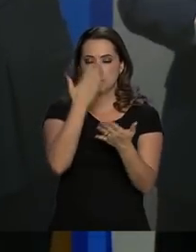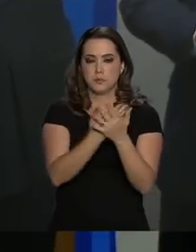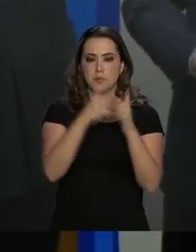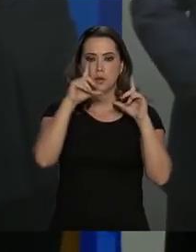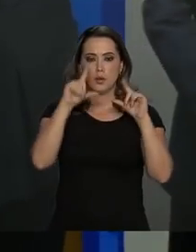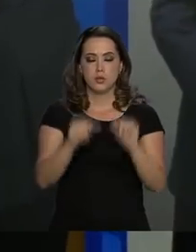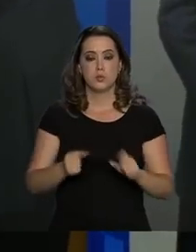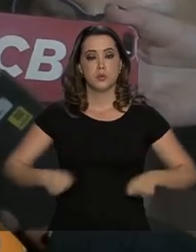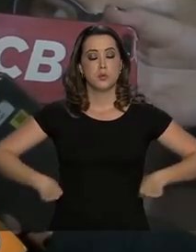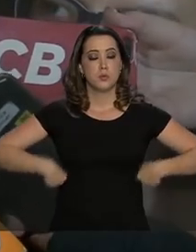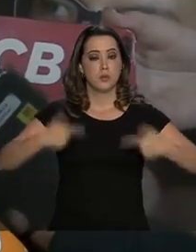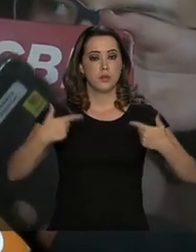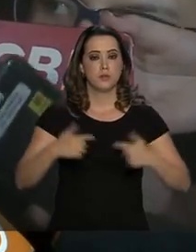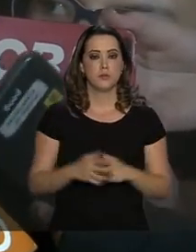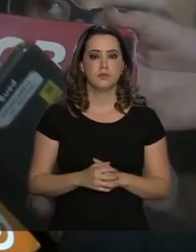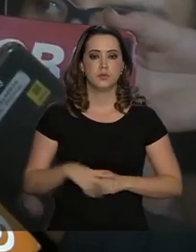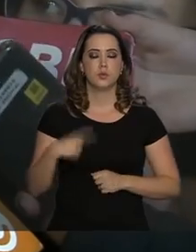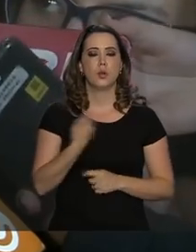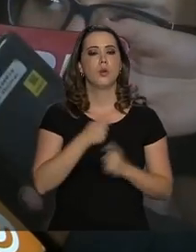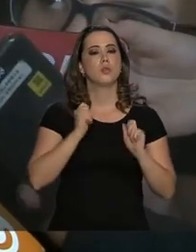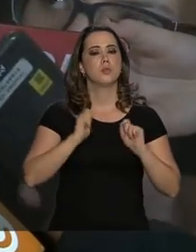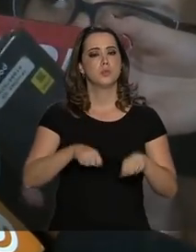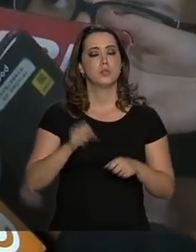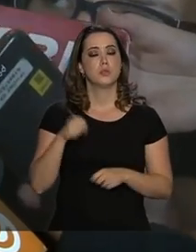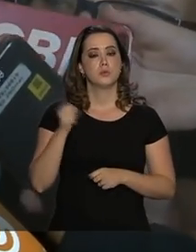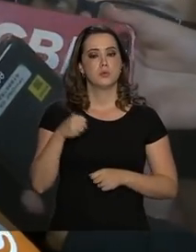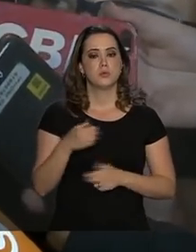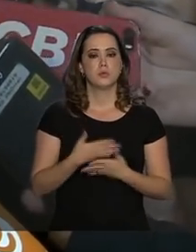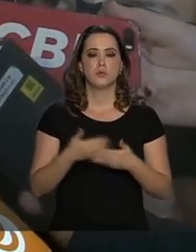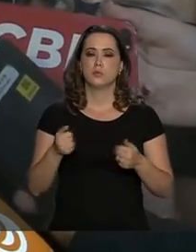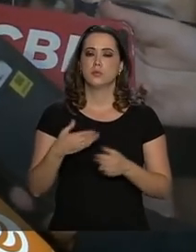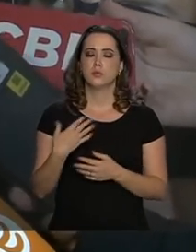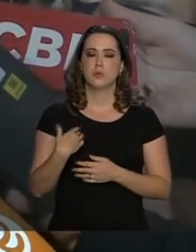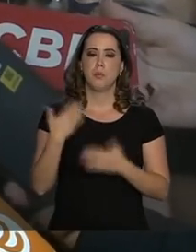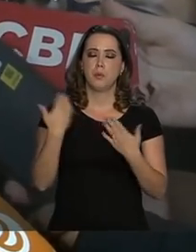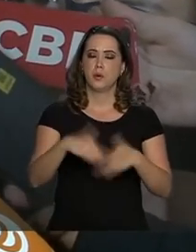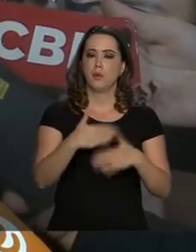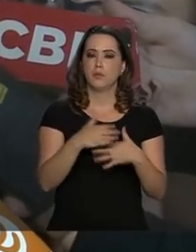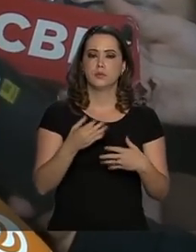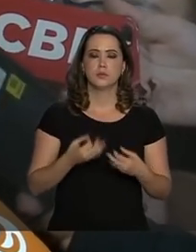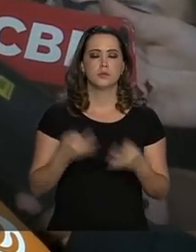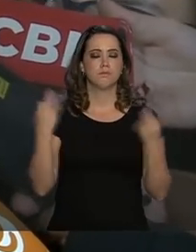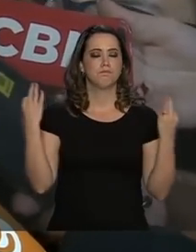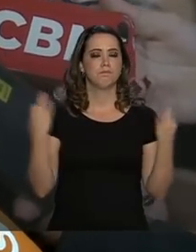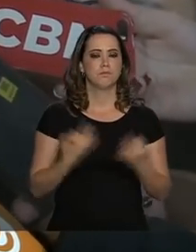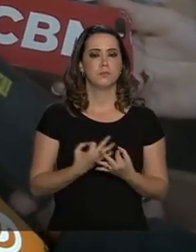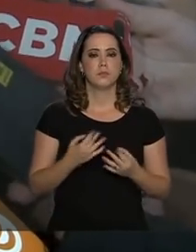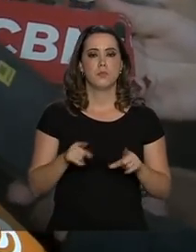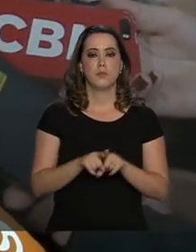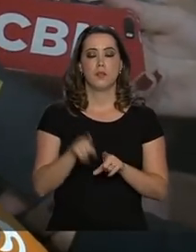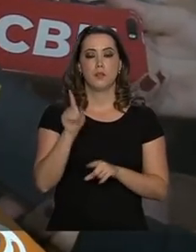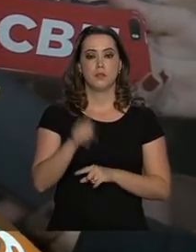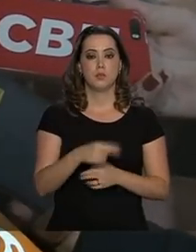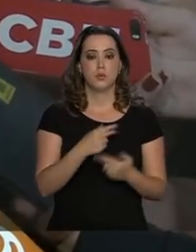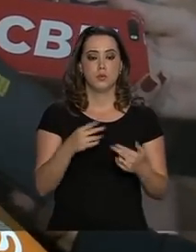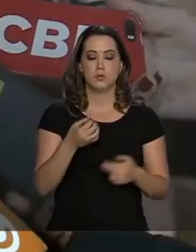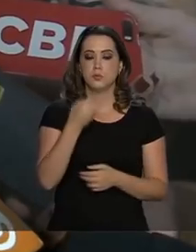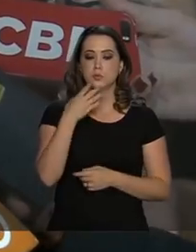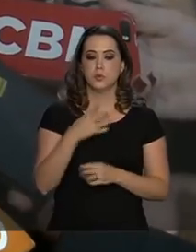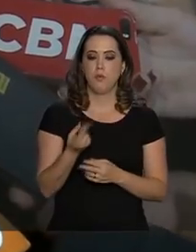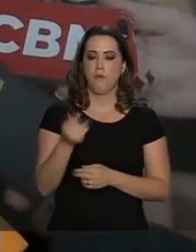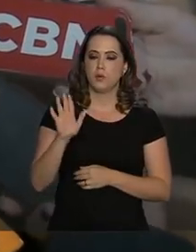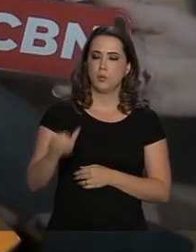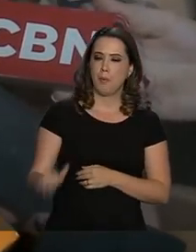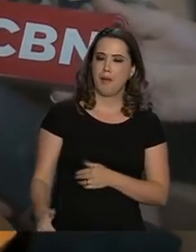diminuindo custos nós podemos sim ter excelentes exames ter excelentes itens com um